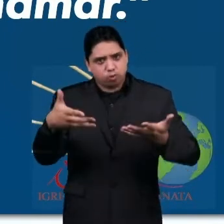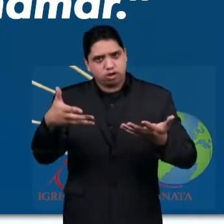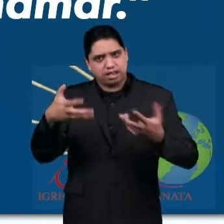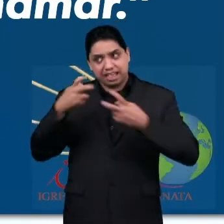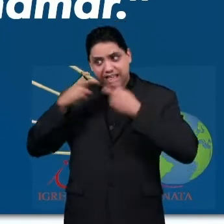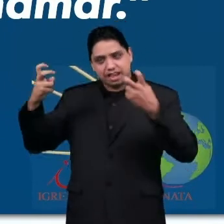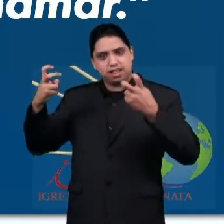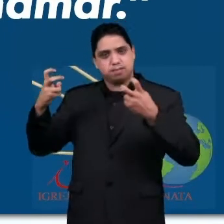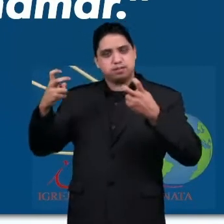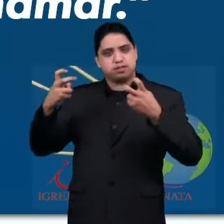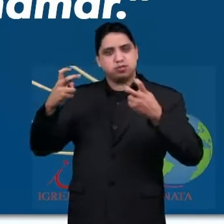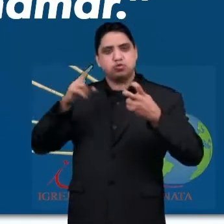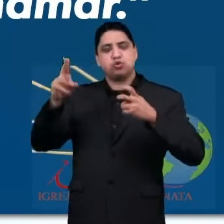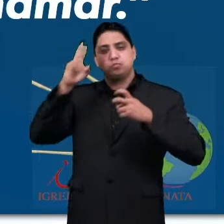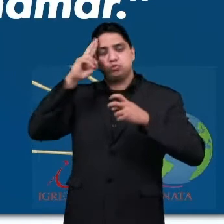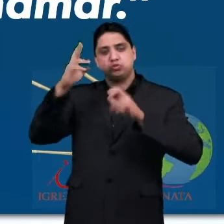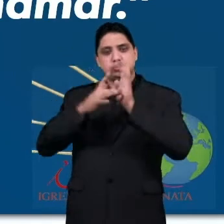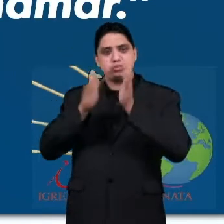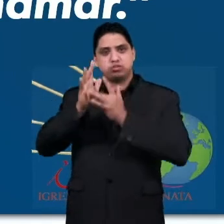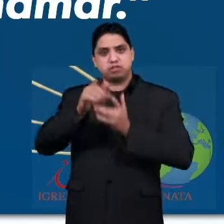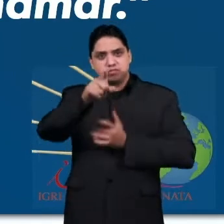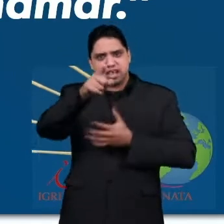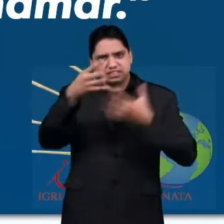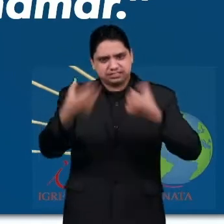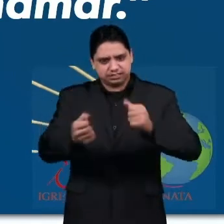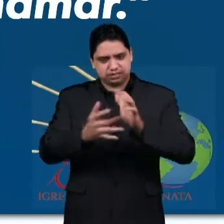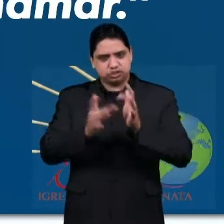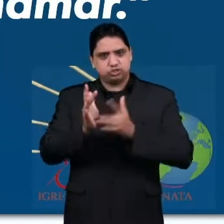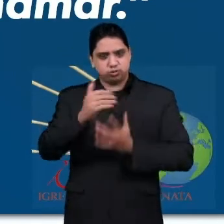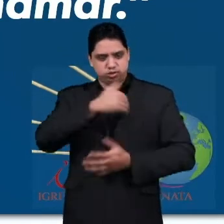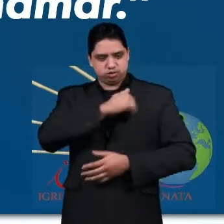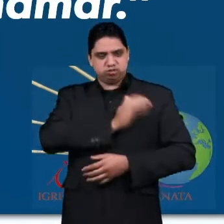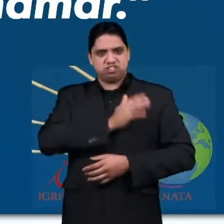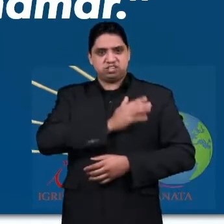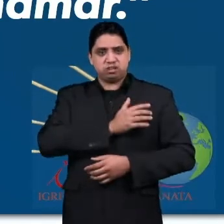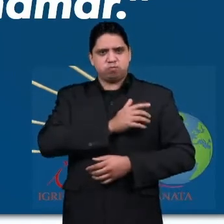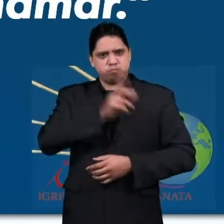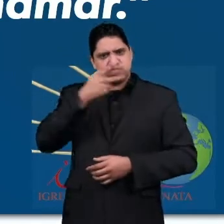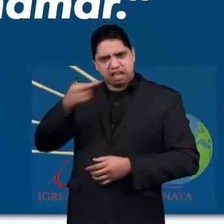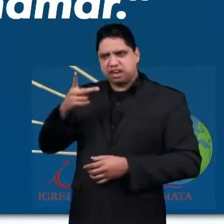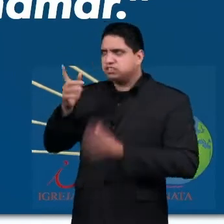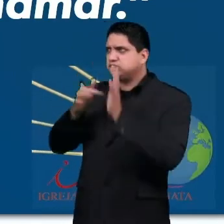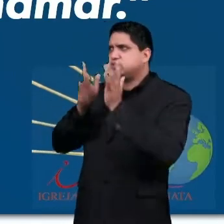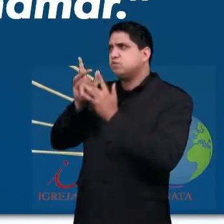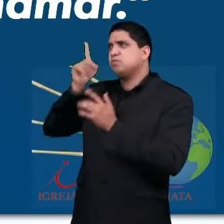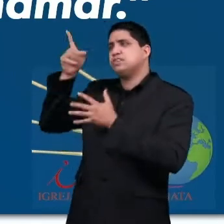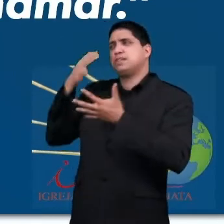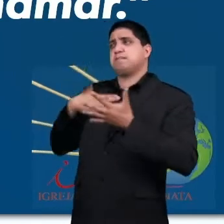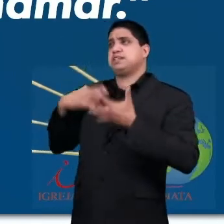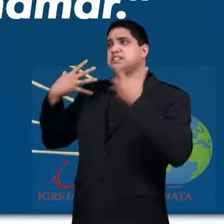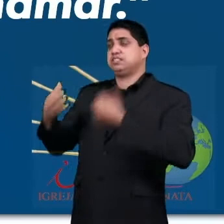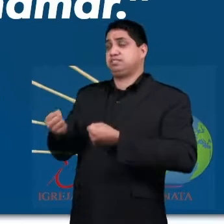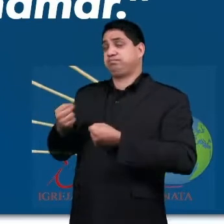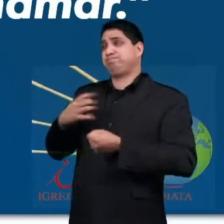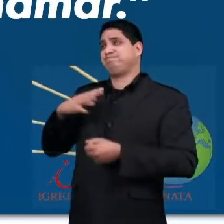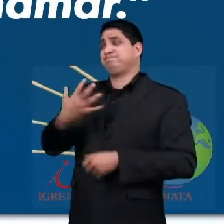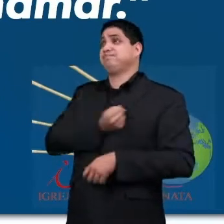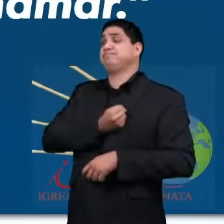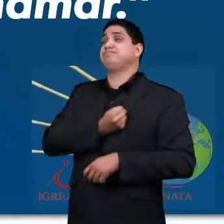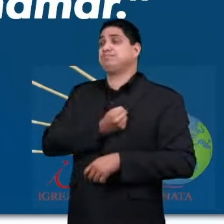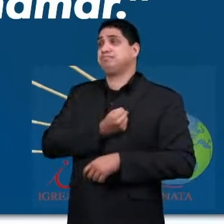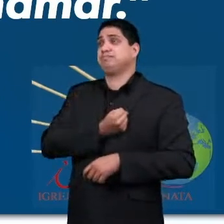Aceita Jesus no seu coração agora. Jesus, você é a minha salvação. Os montes estão em